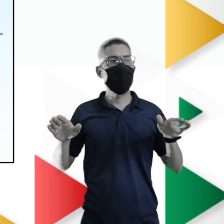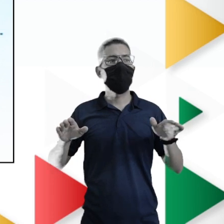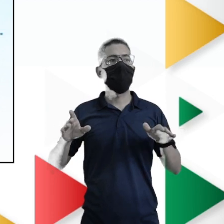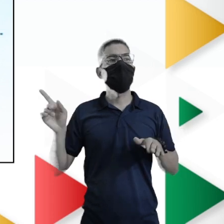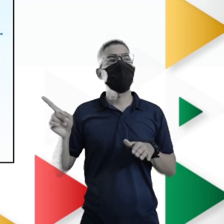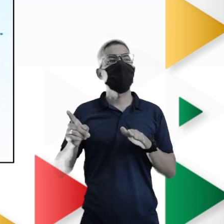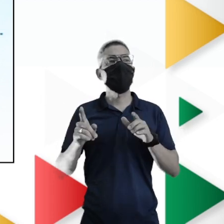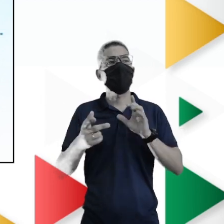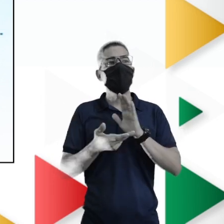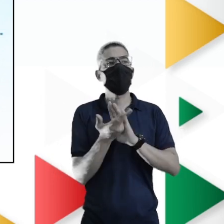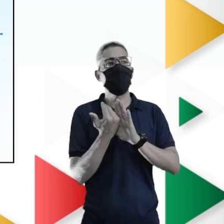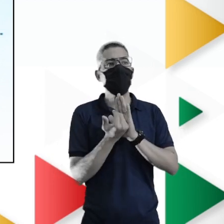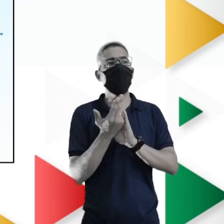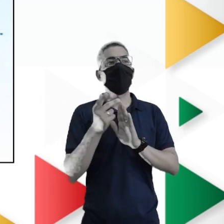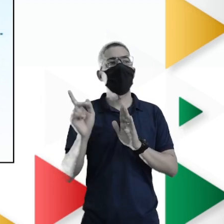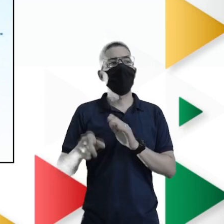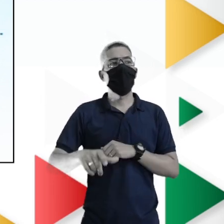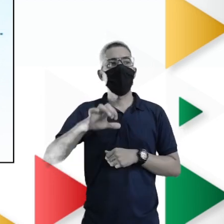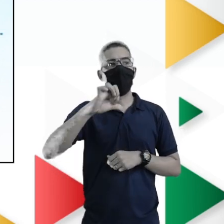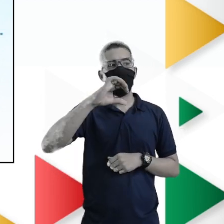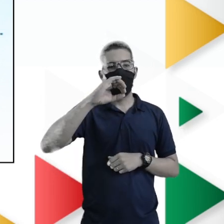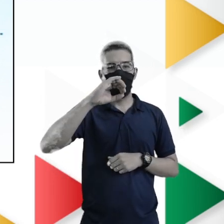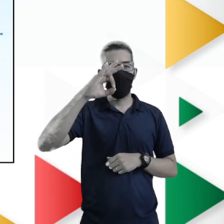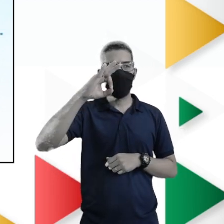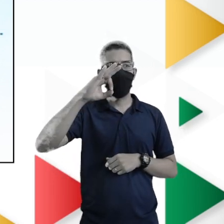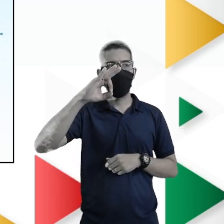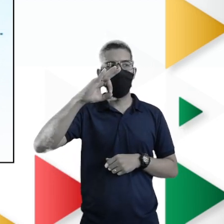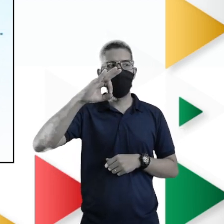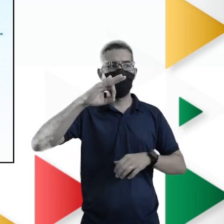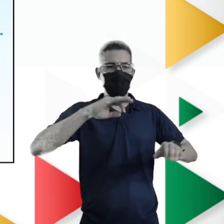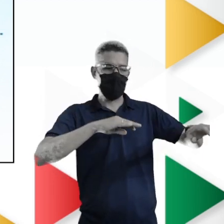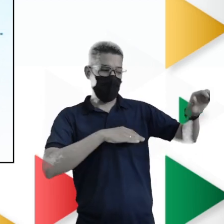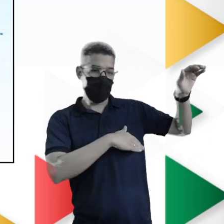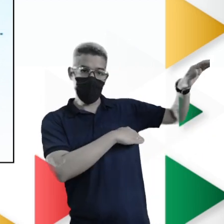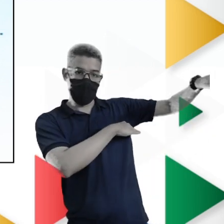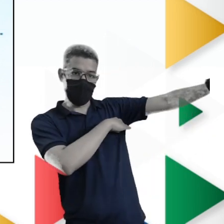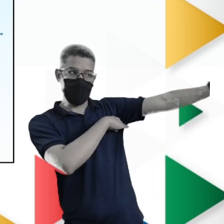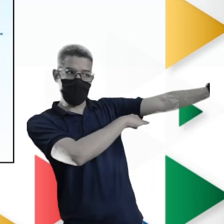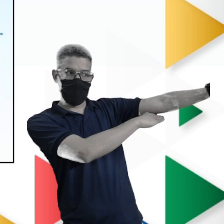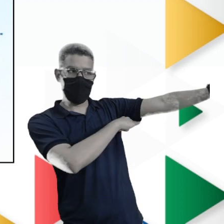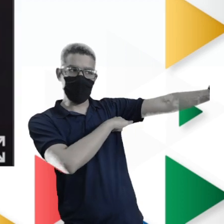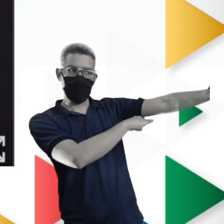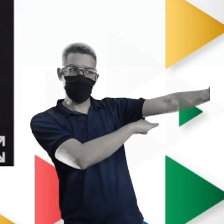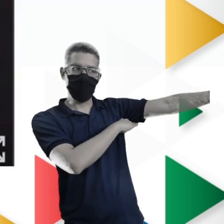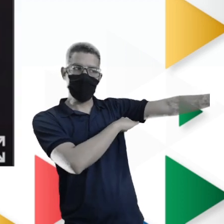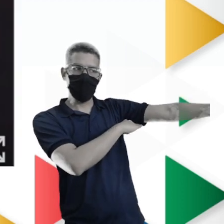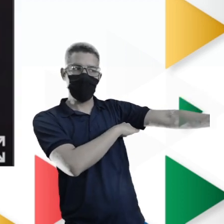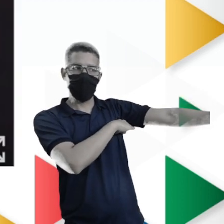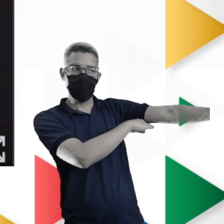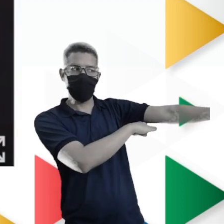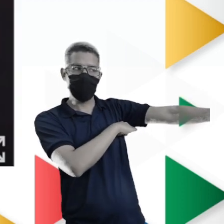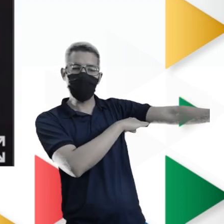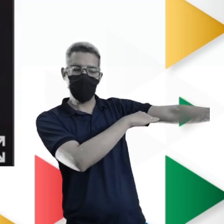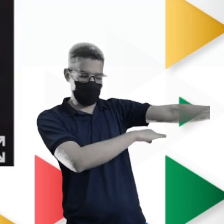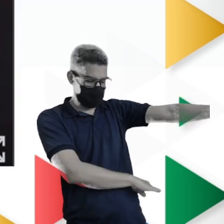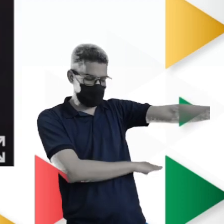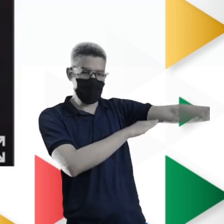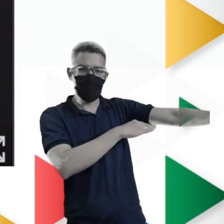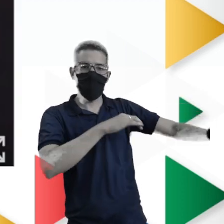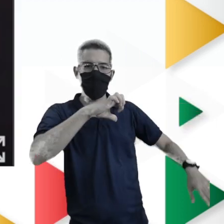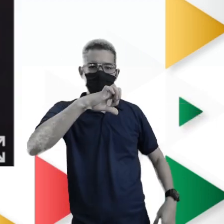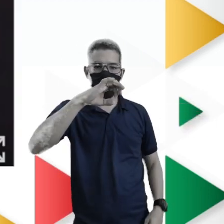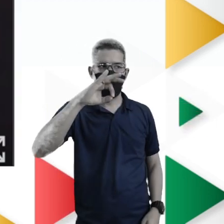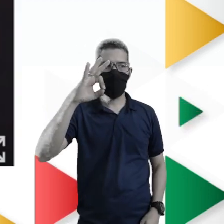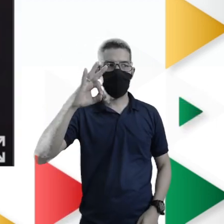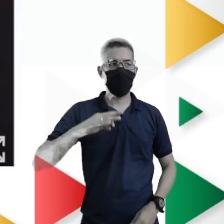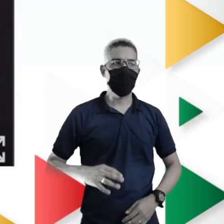ficou meio tortinha, mas é 90 graus aí embaixo da axila dele, tá? Beleza? Vamos lá então seguir. Agora eu trago para você,